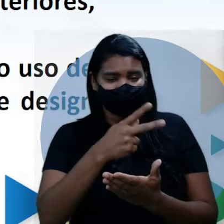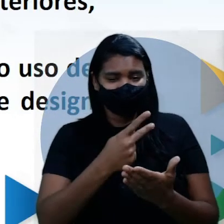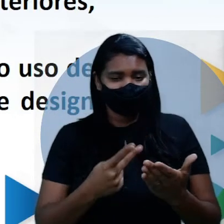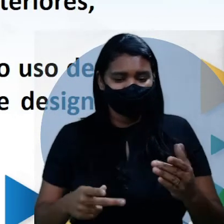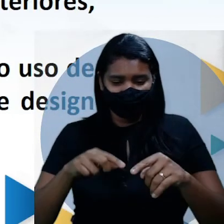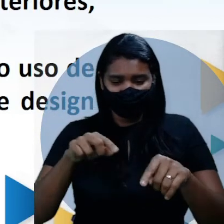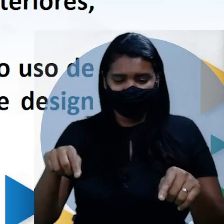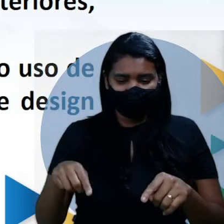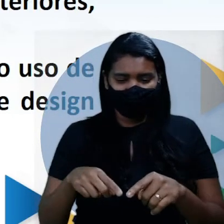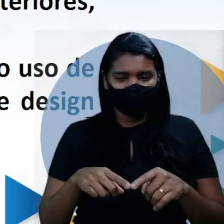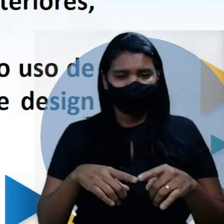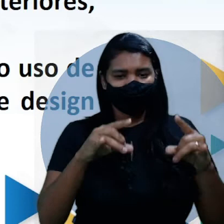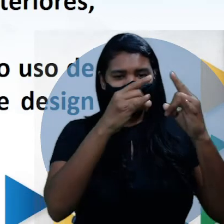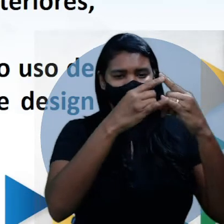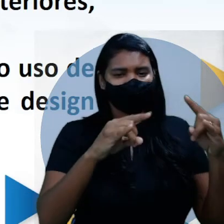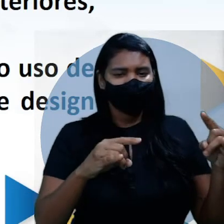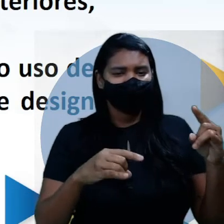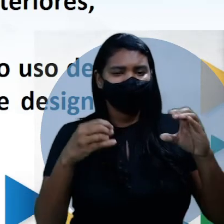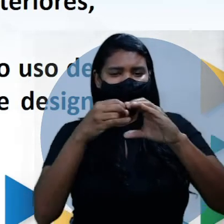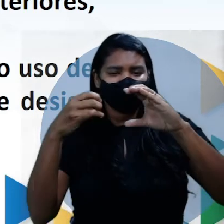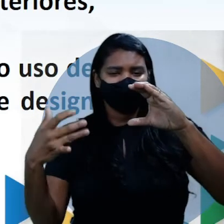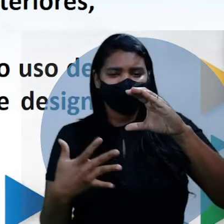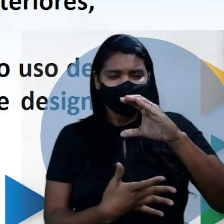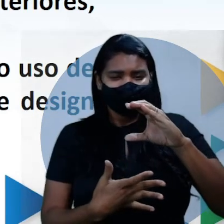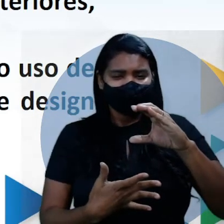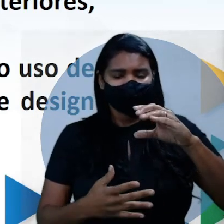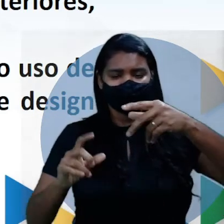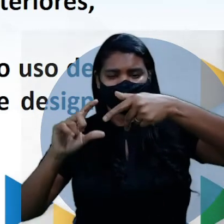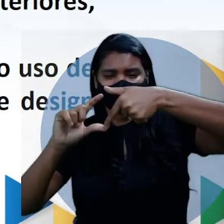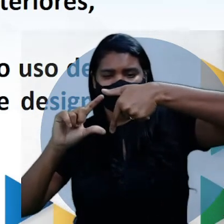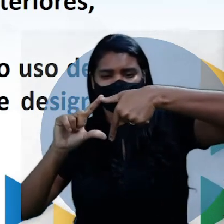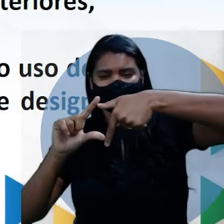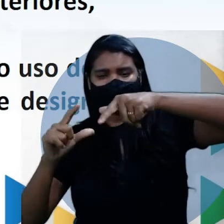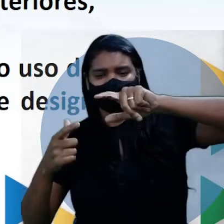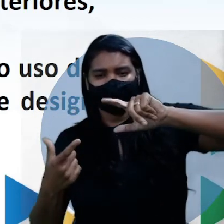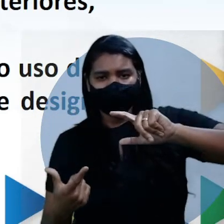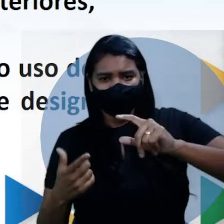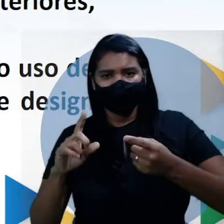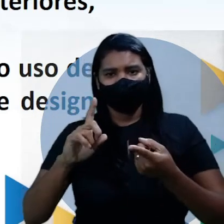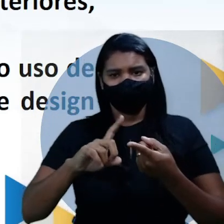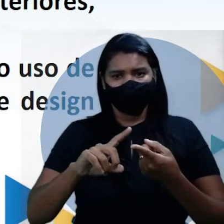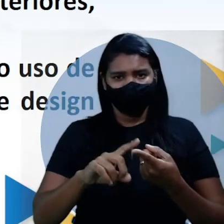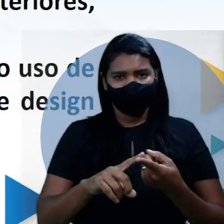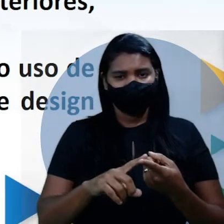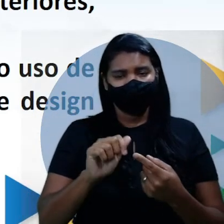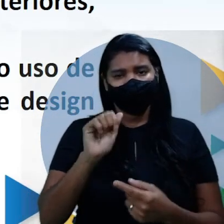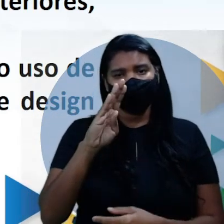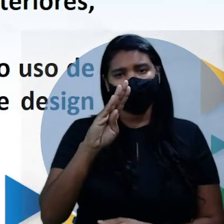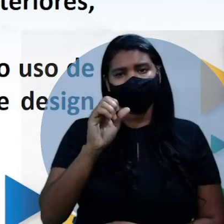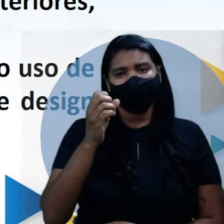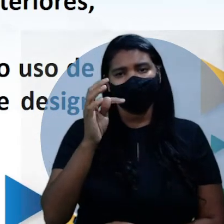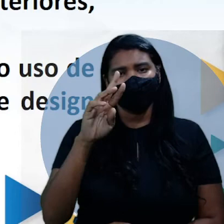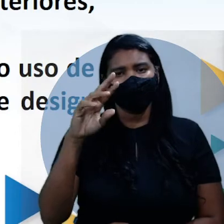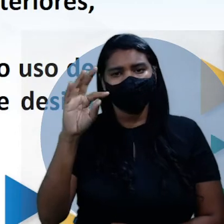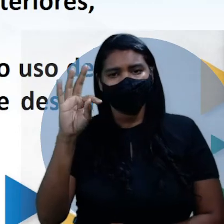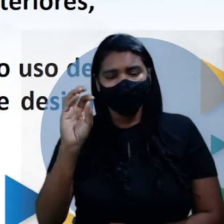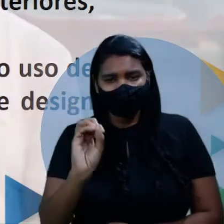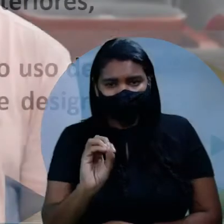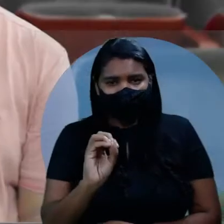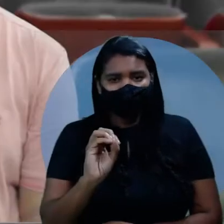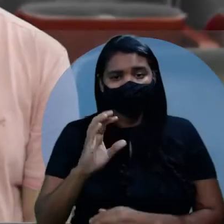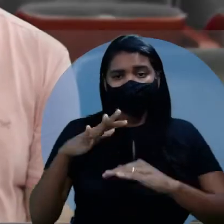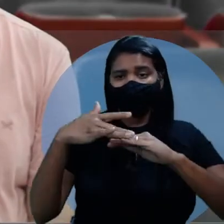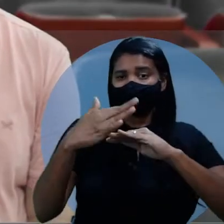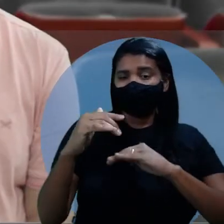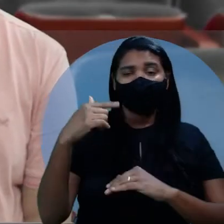áreas. Entre as suas características estão o uso de formas geométricas, ornamentos e design abstrato. Então veja que ela vai